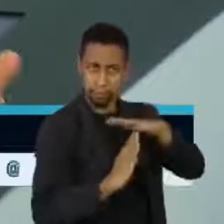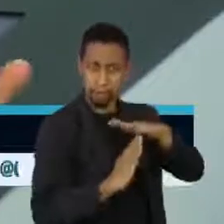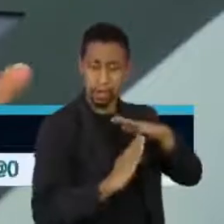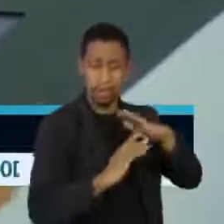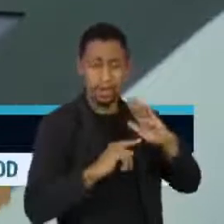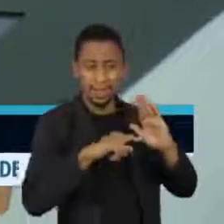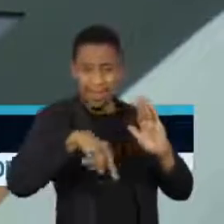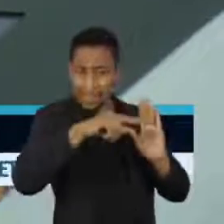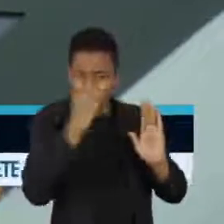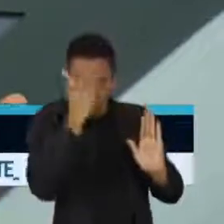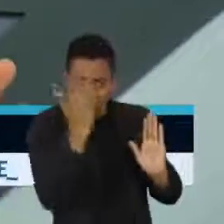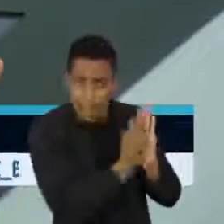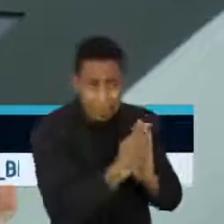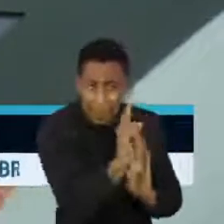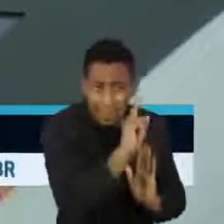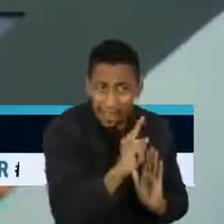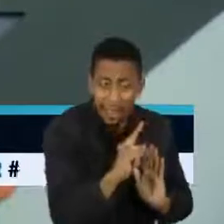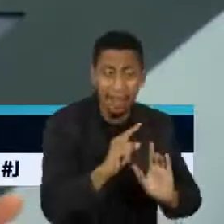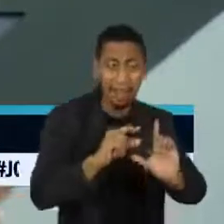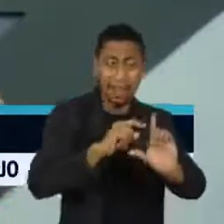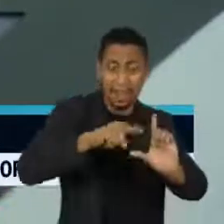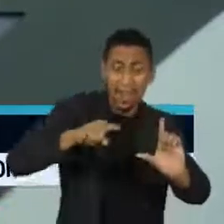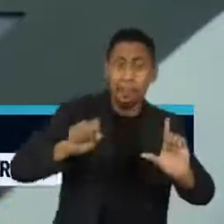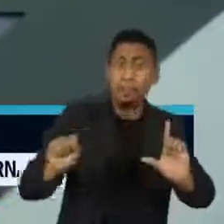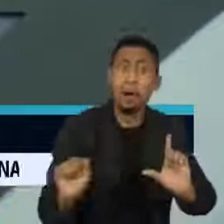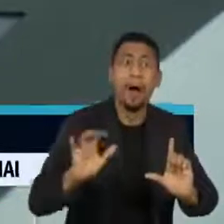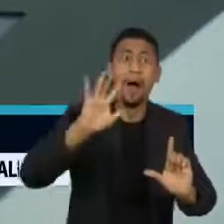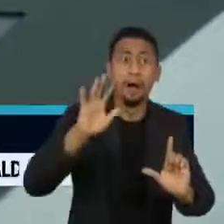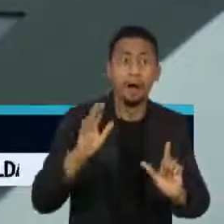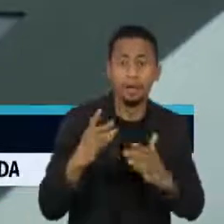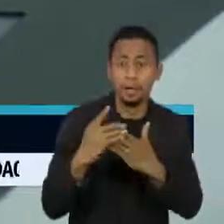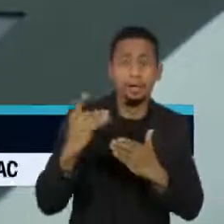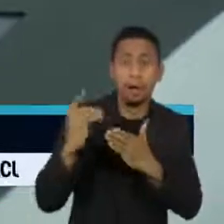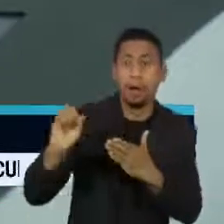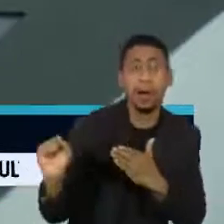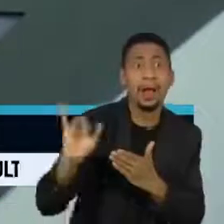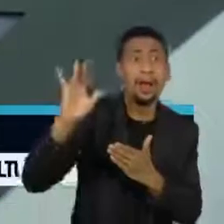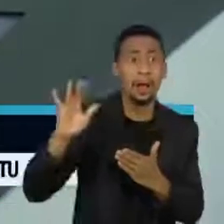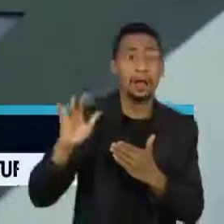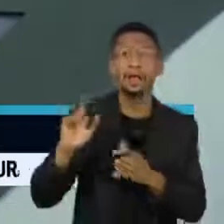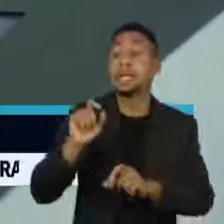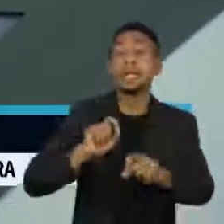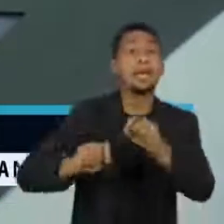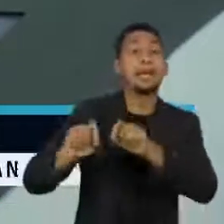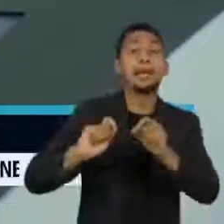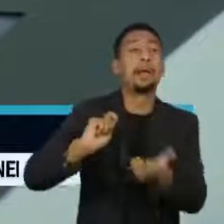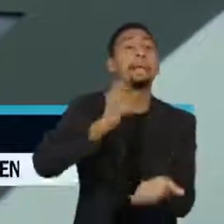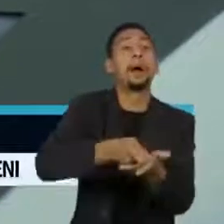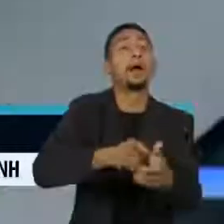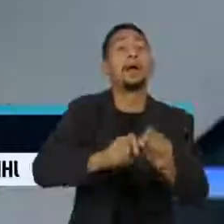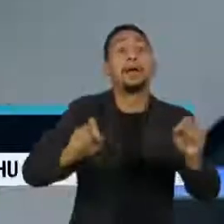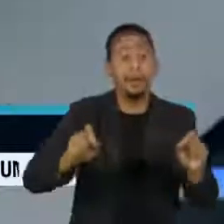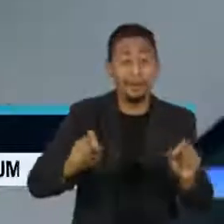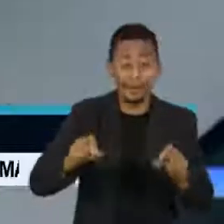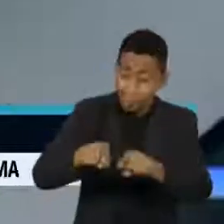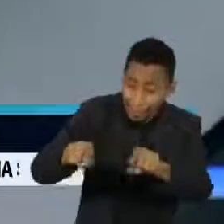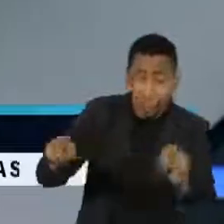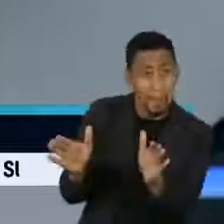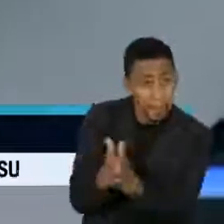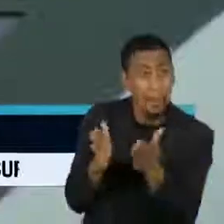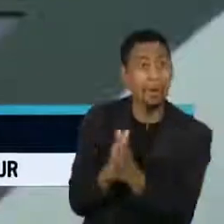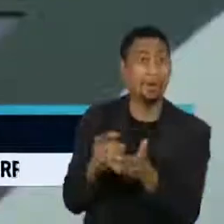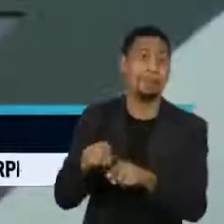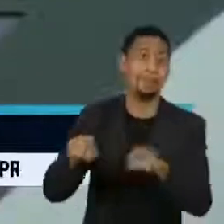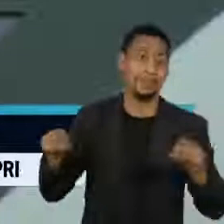falou Alexandre se ótimo elevação da inflação aumento do dólar Com inflação maior quem paga é exatamente os mais pobres os mais